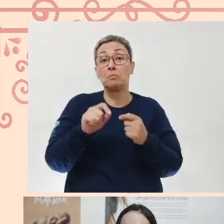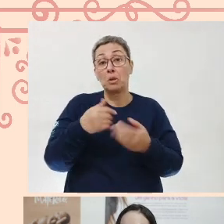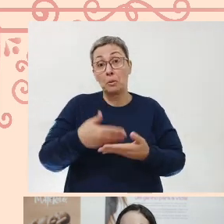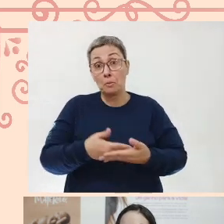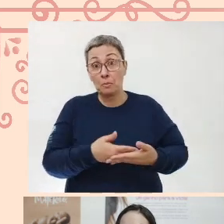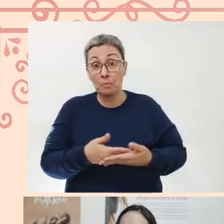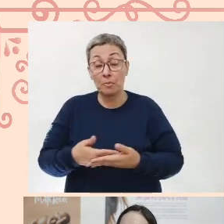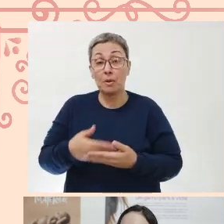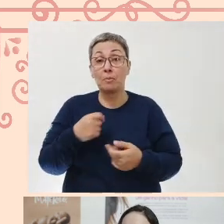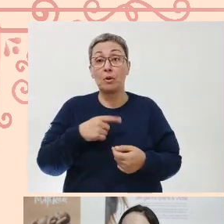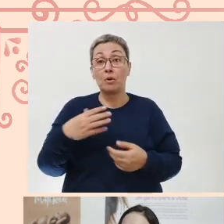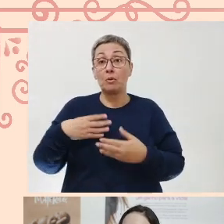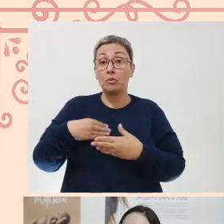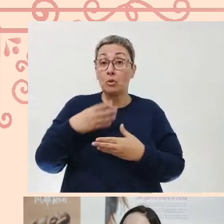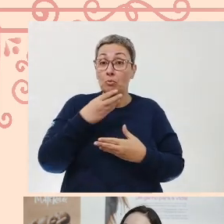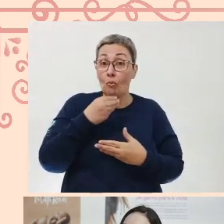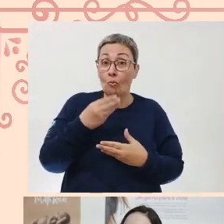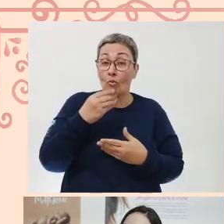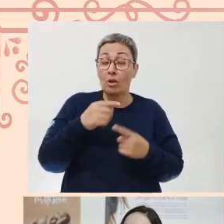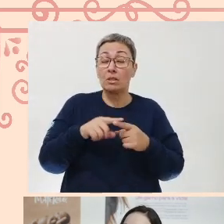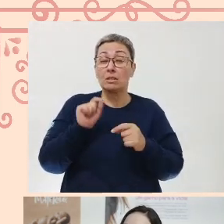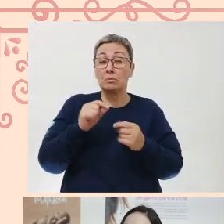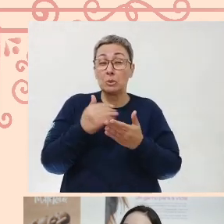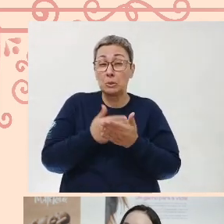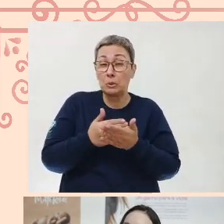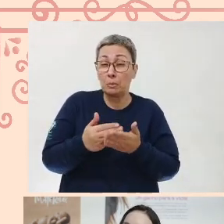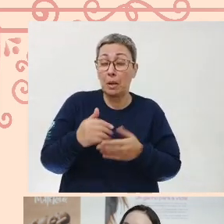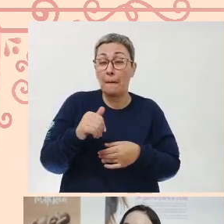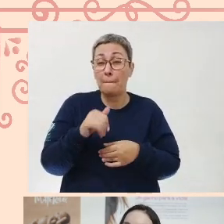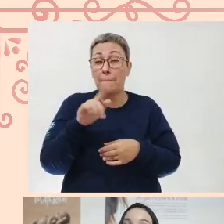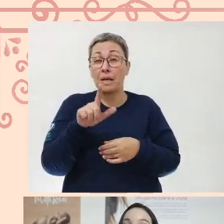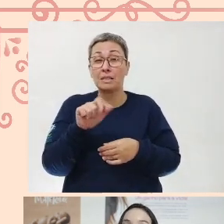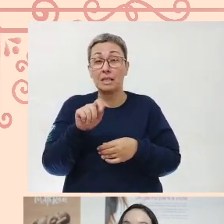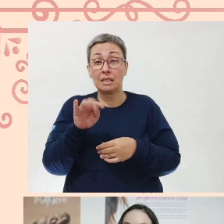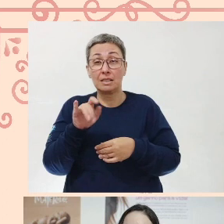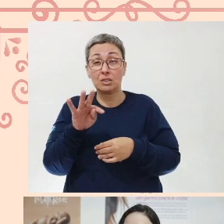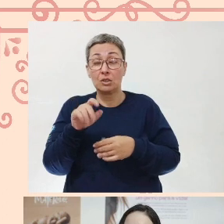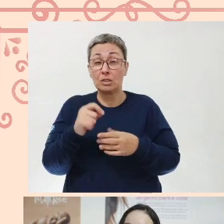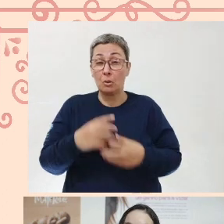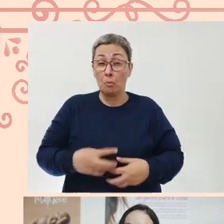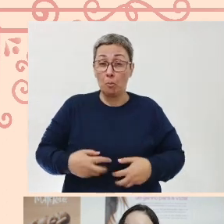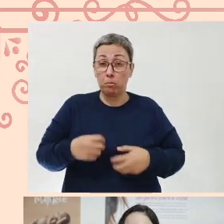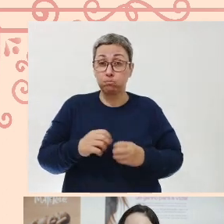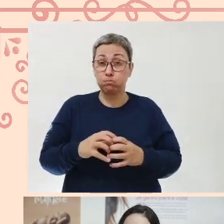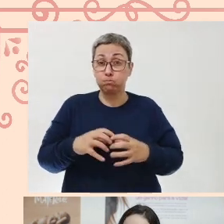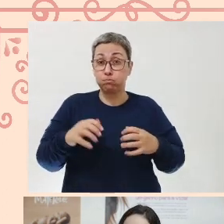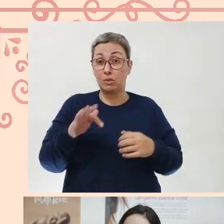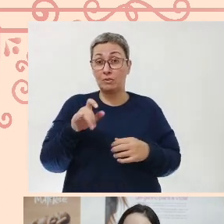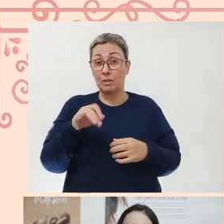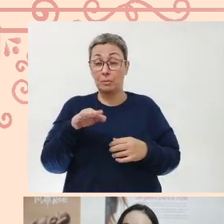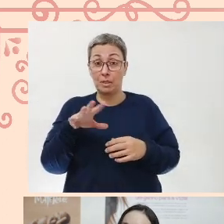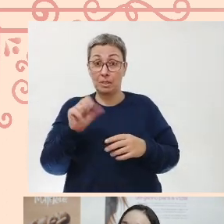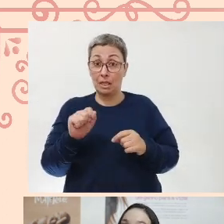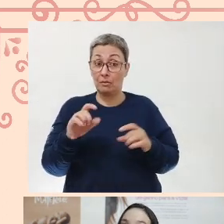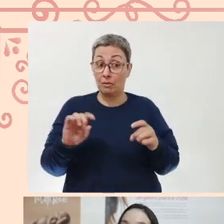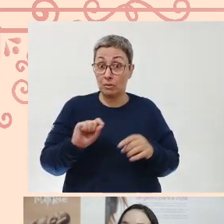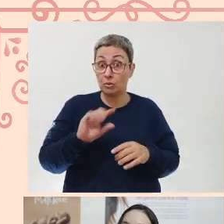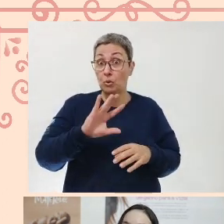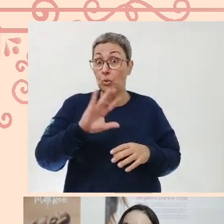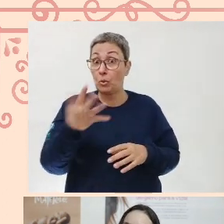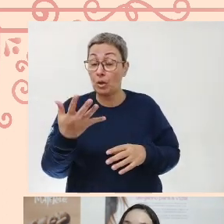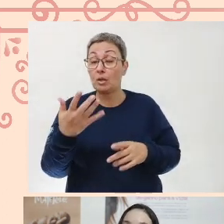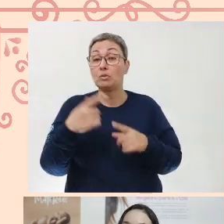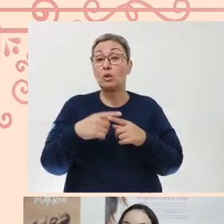pode acontecer porque o bebê só consegue mamar o comecinho da mamada e aquele comecinho tem mais lactose que vai fermentar mais. Então tudo isso vai